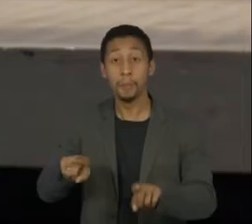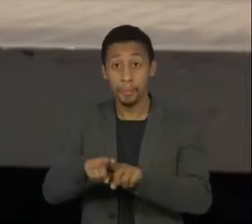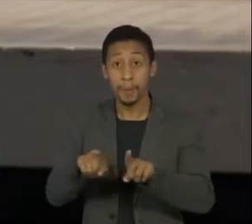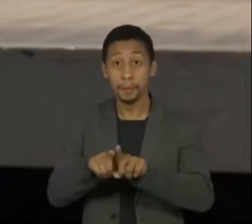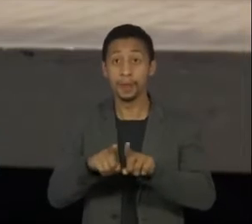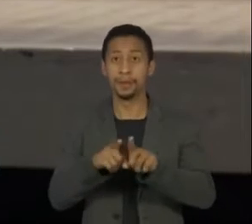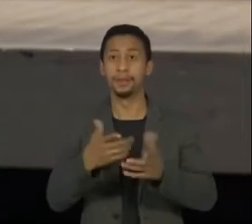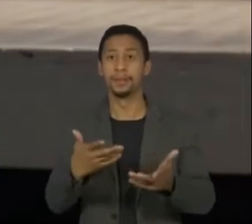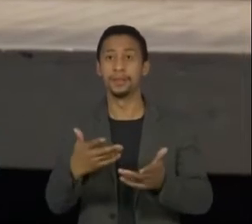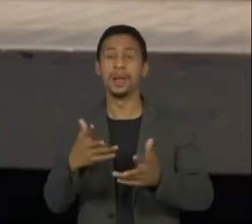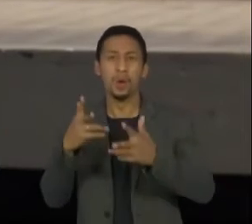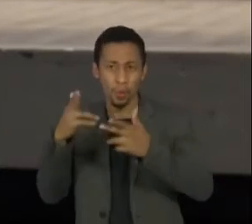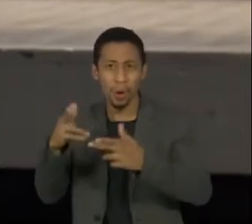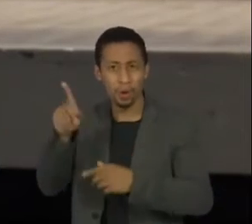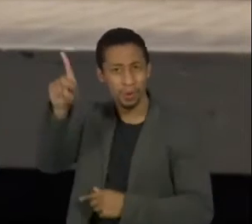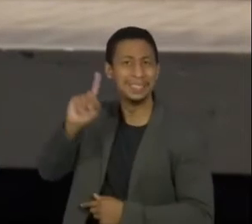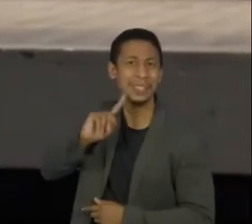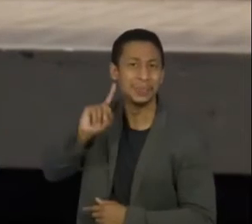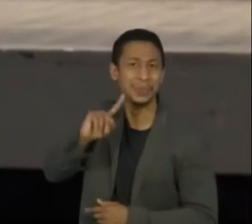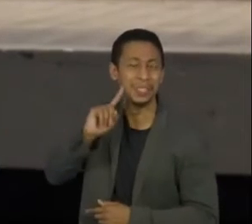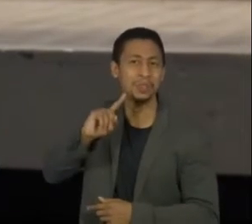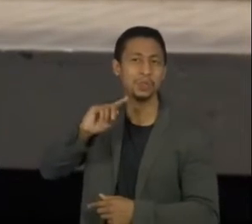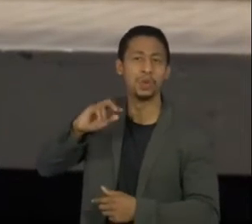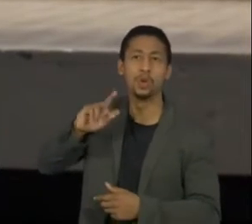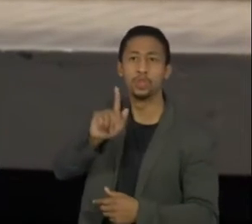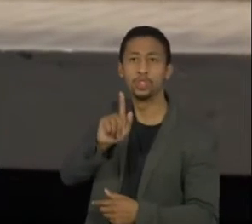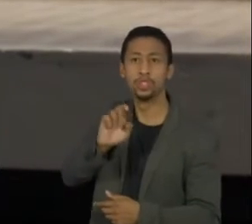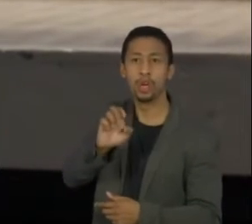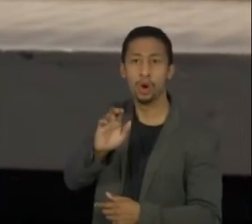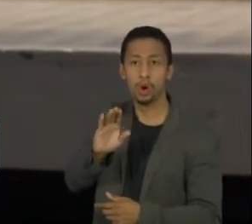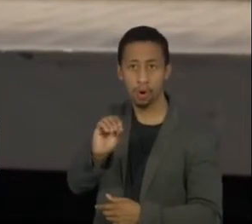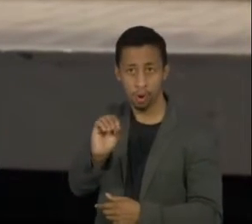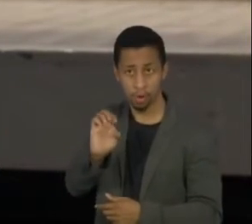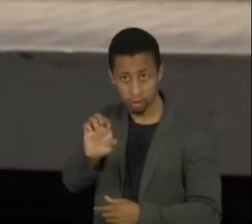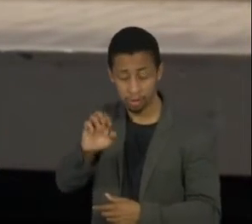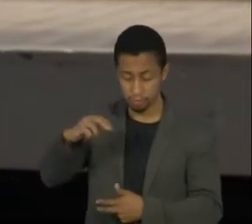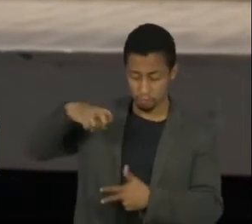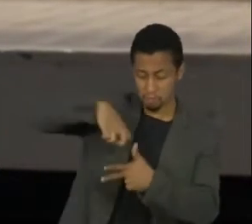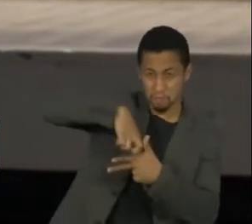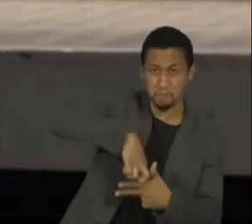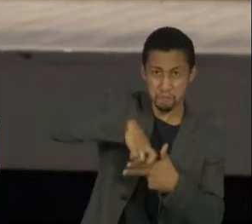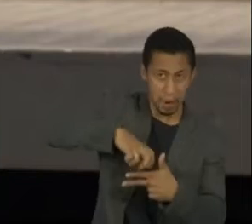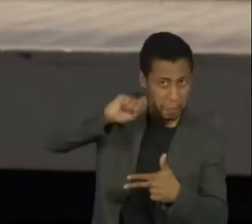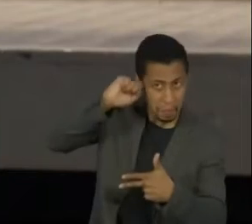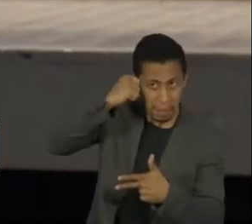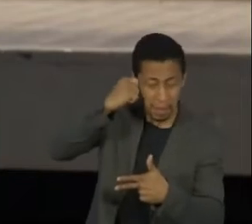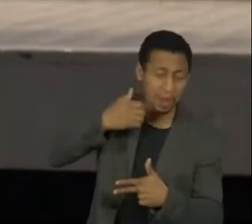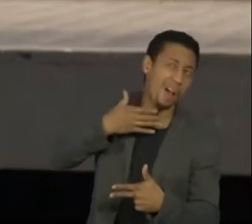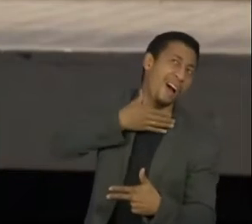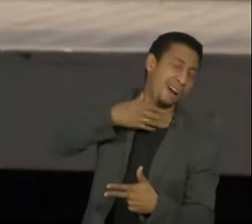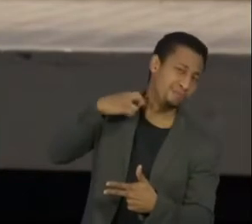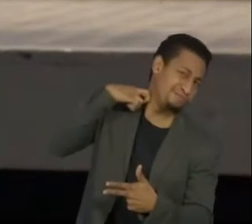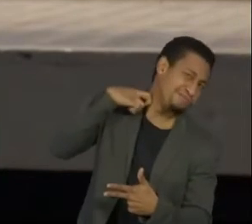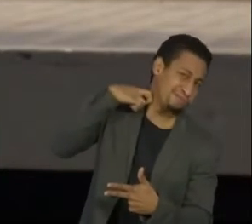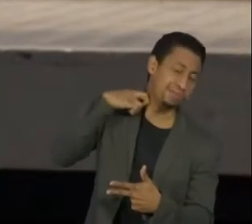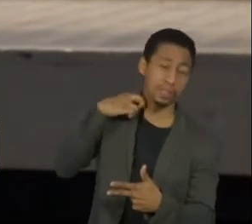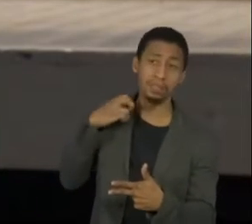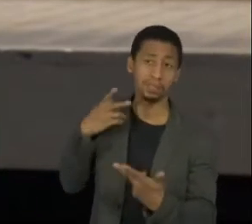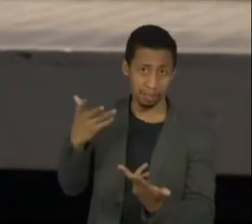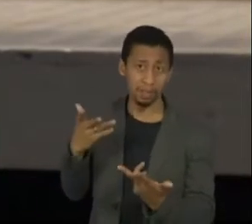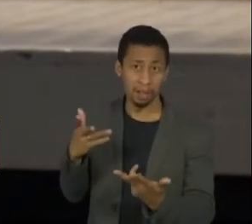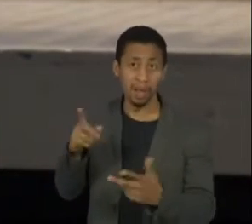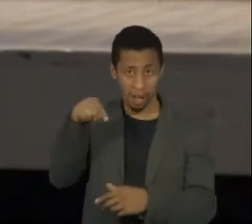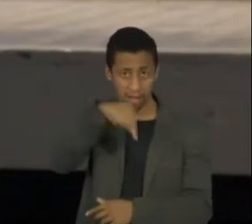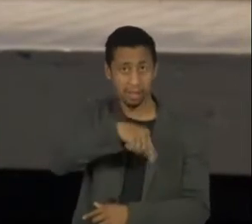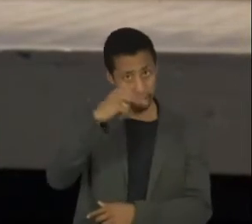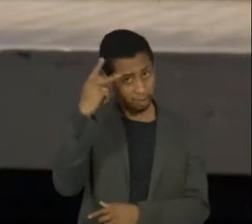tipo George Floyd, que produz estrangulamento, que produz asfixia, é um protocolo, é uma prática da polícia brasileira, da polícia paulista. E